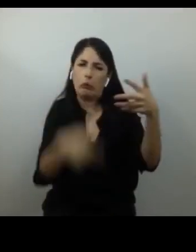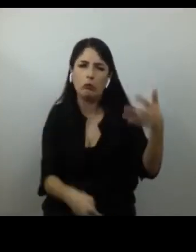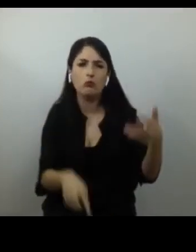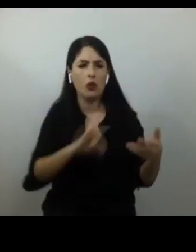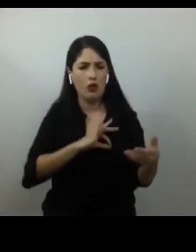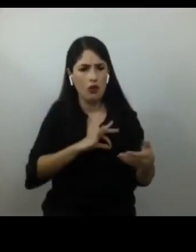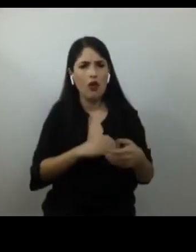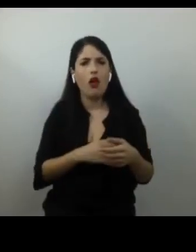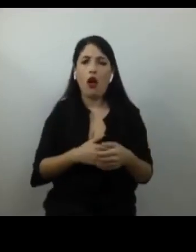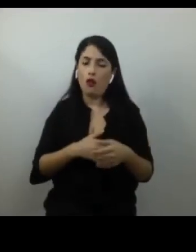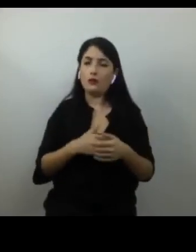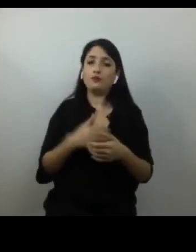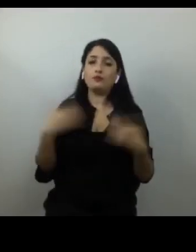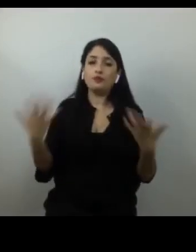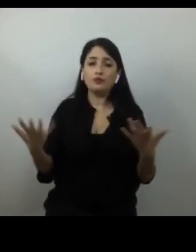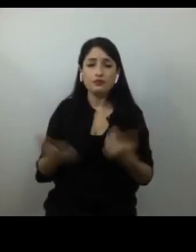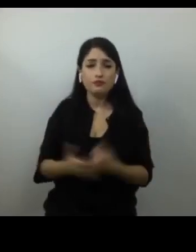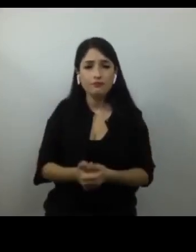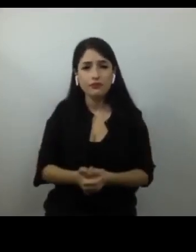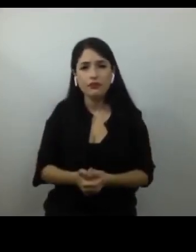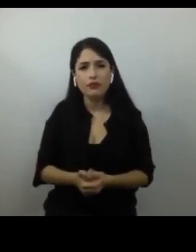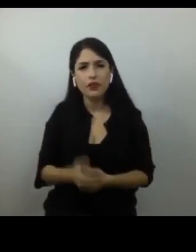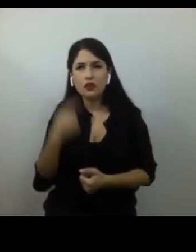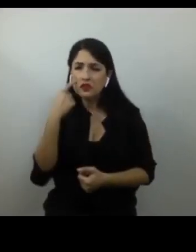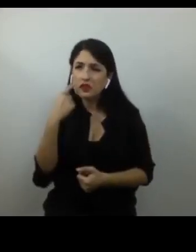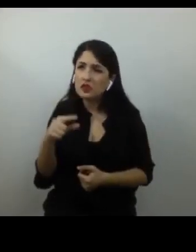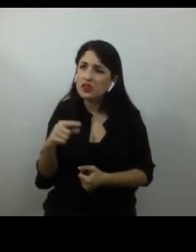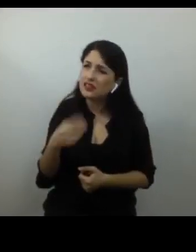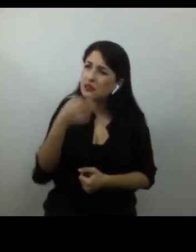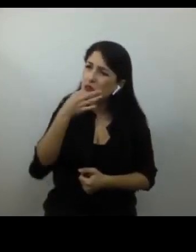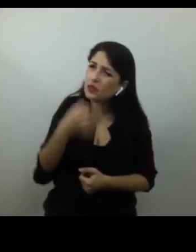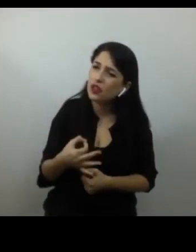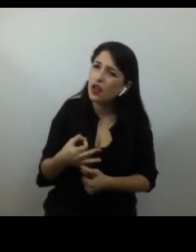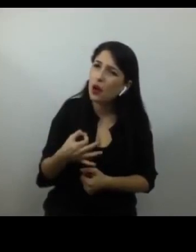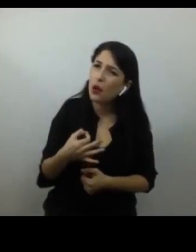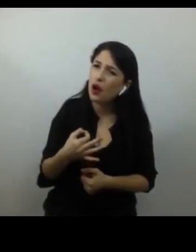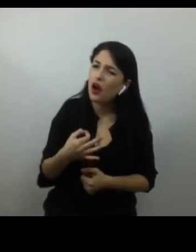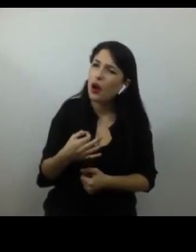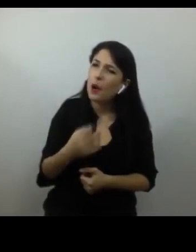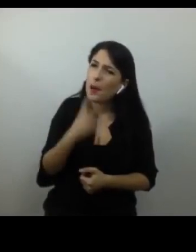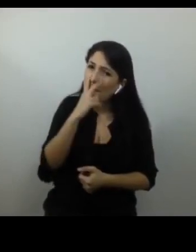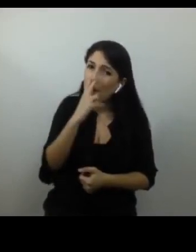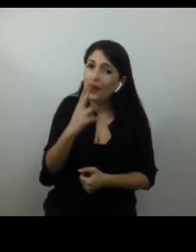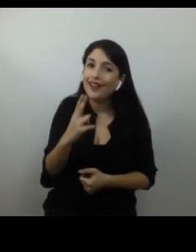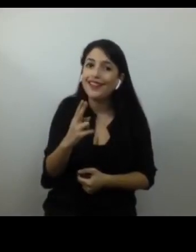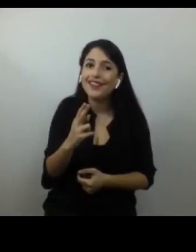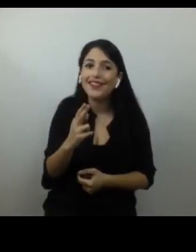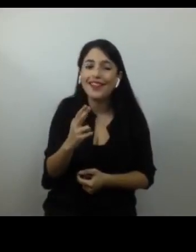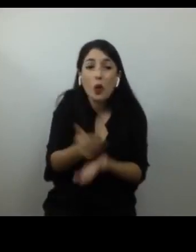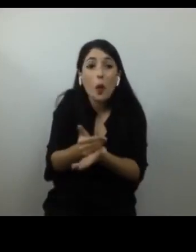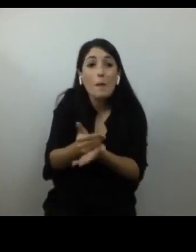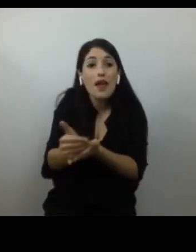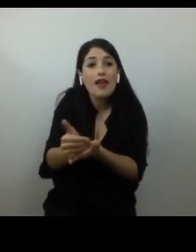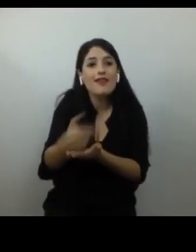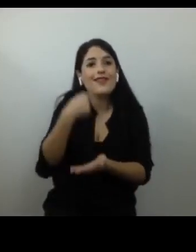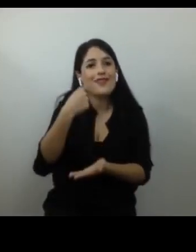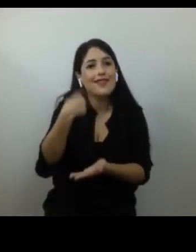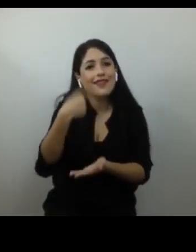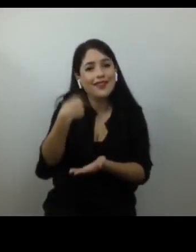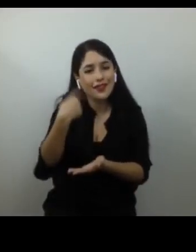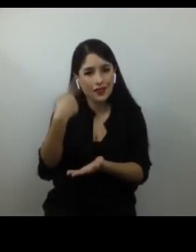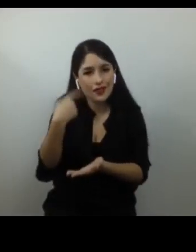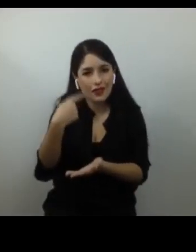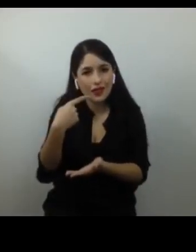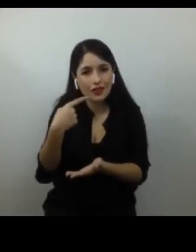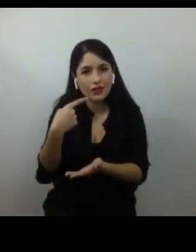identidade do país. E um comentário desse, que é um comentário quase de introdução ao direito, gerou uma